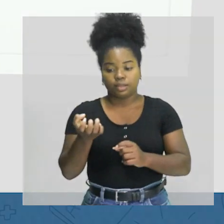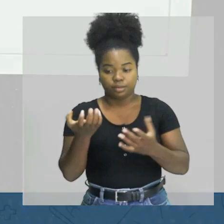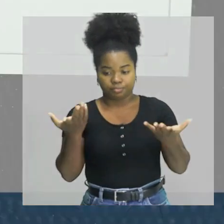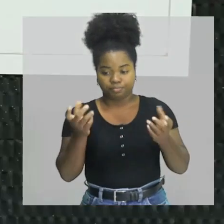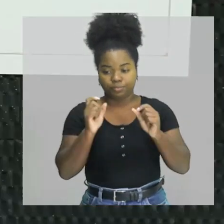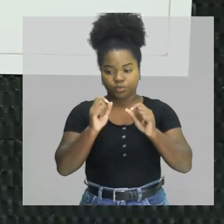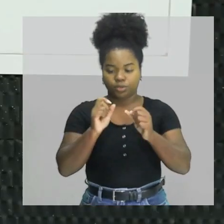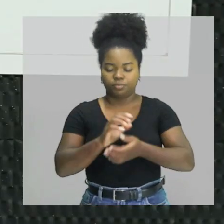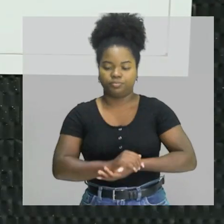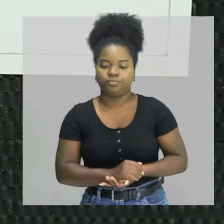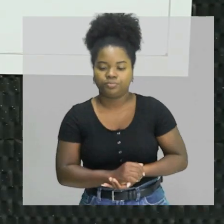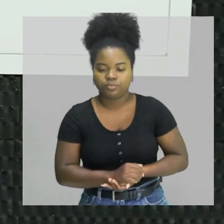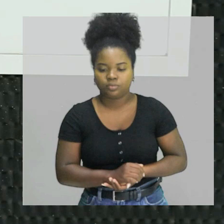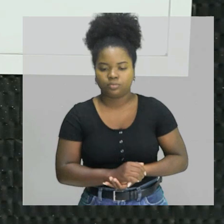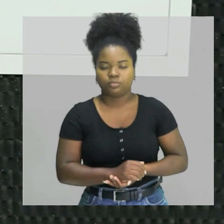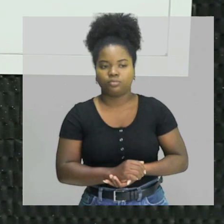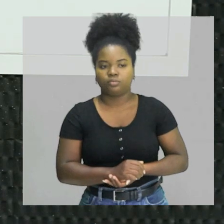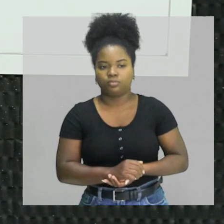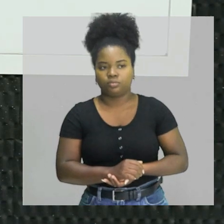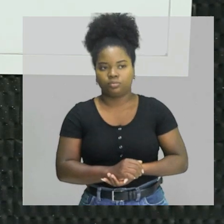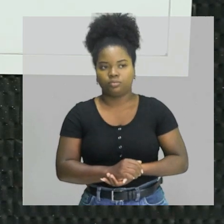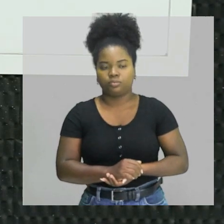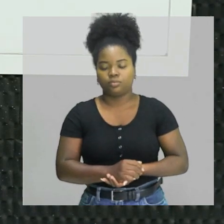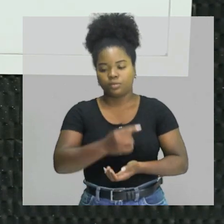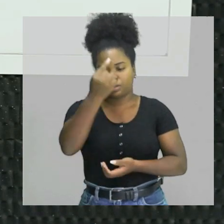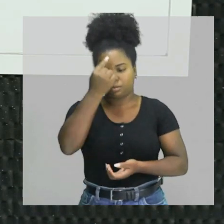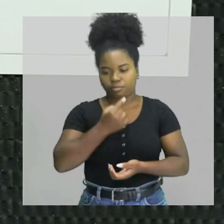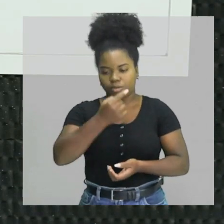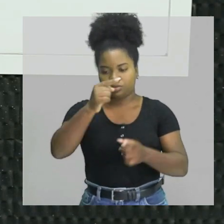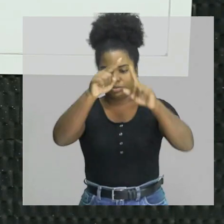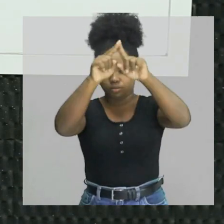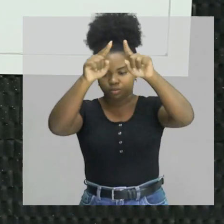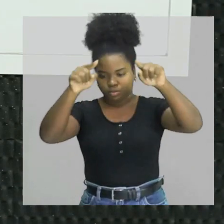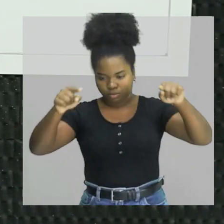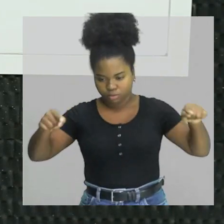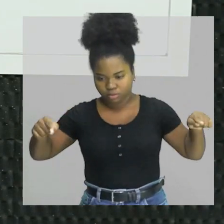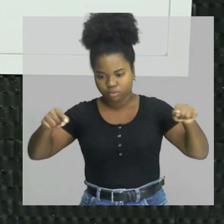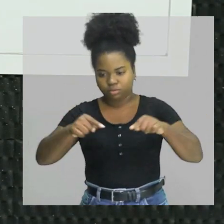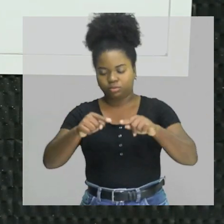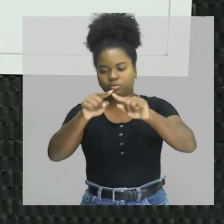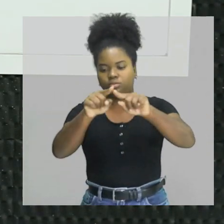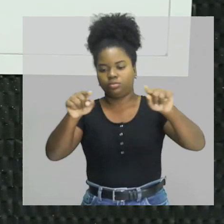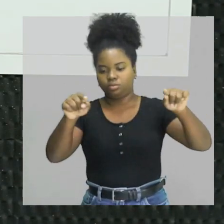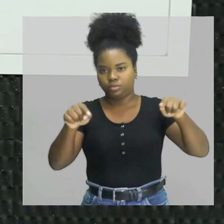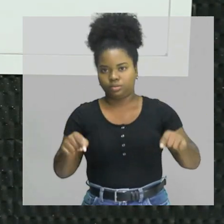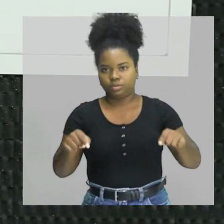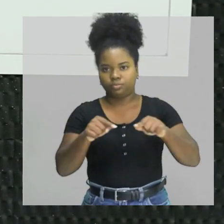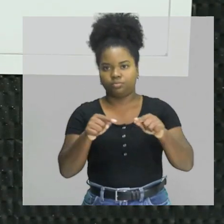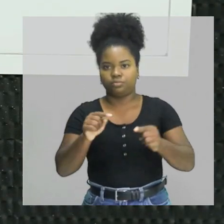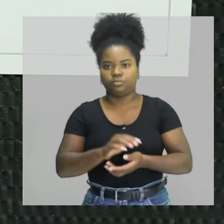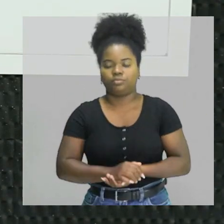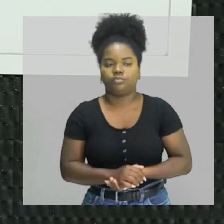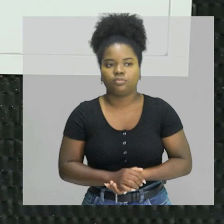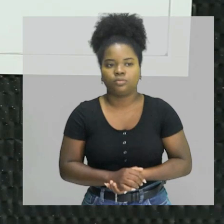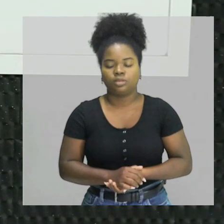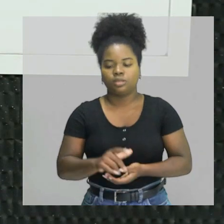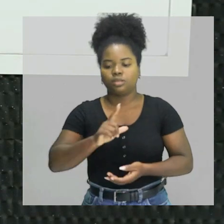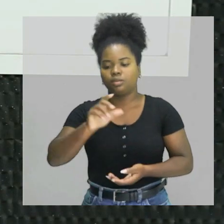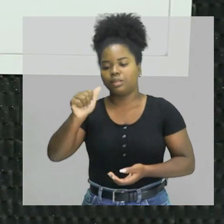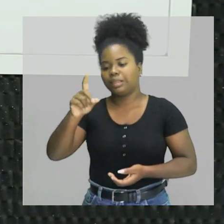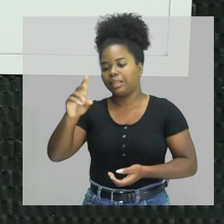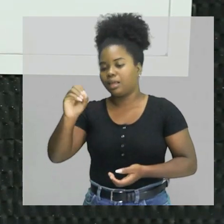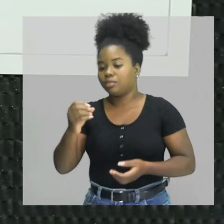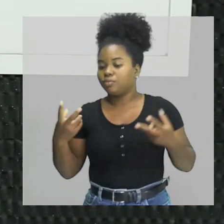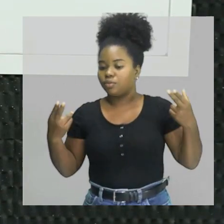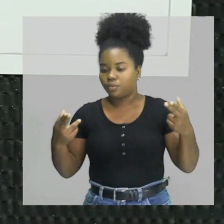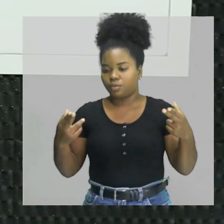ele quer saber, isso aqui é um triângulo equilátero, triângulo equilátero são um triângulo de lados iguais. Ele quer saber quanto